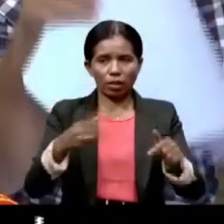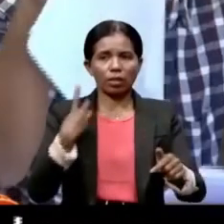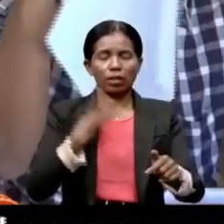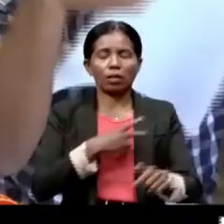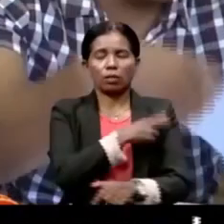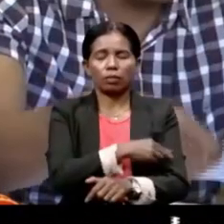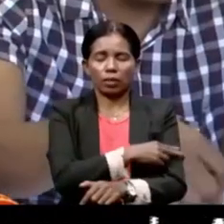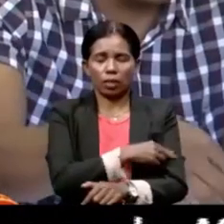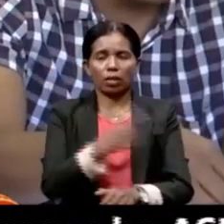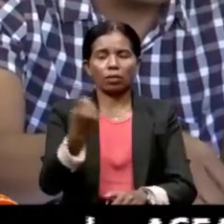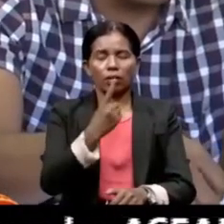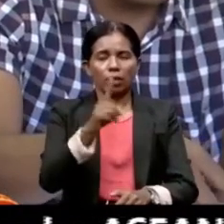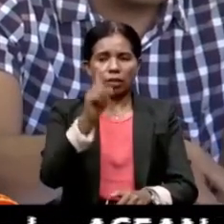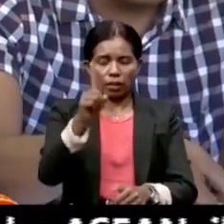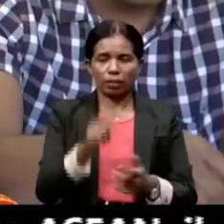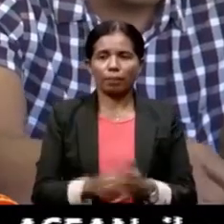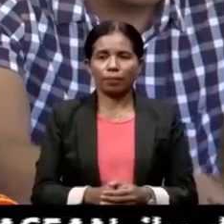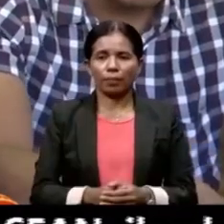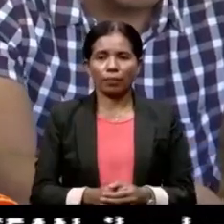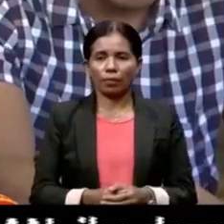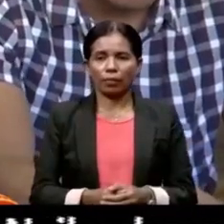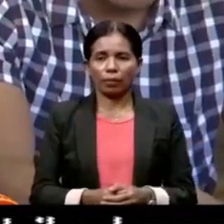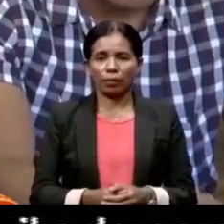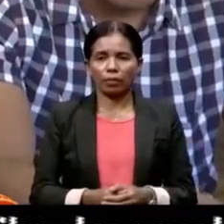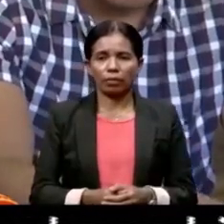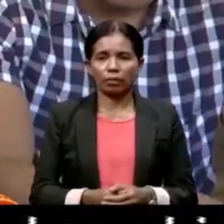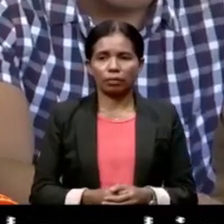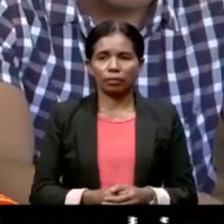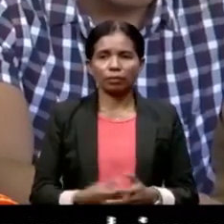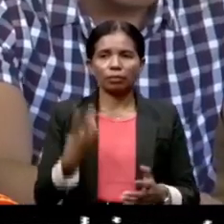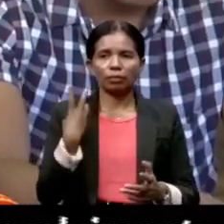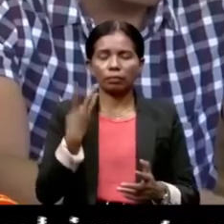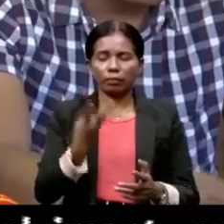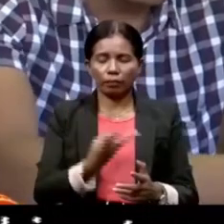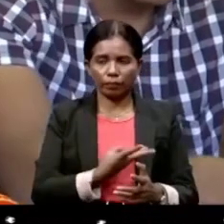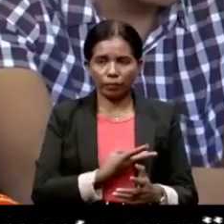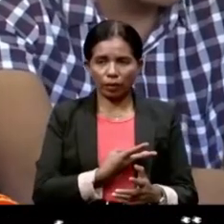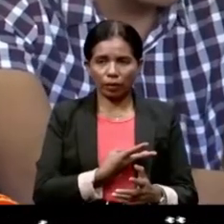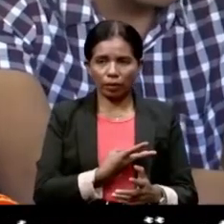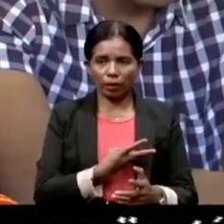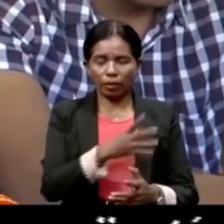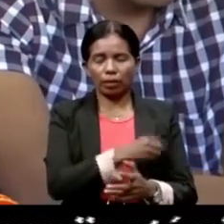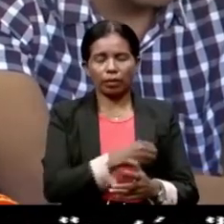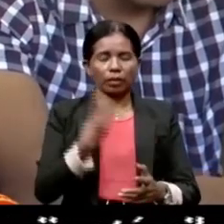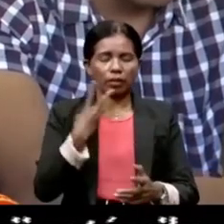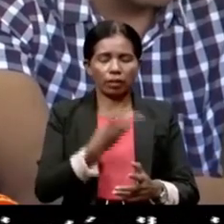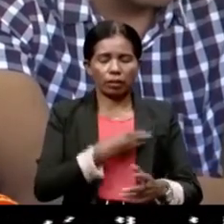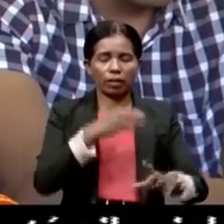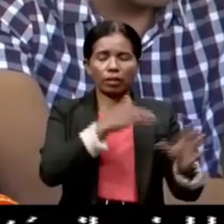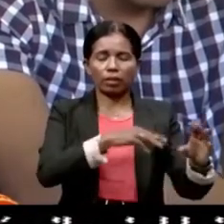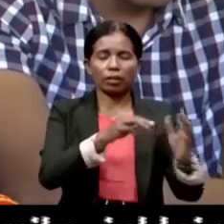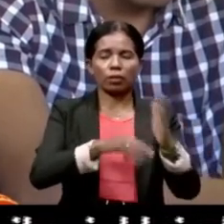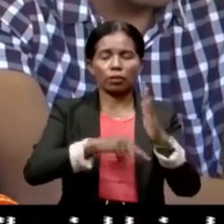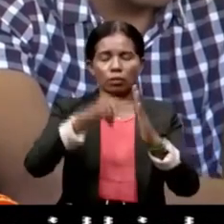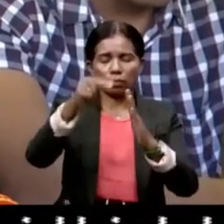é o preferal, ele é. Nem duni, e tem overload, quase acontece. Também tem número de